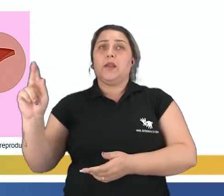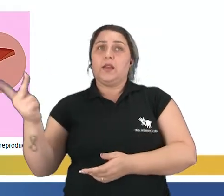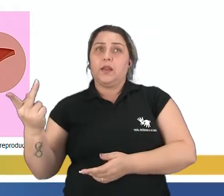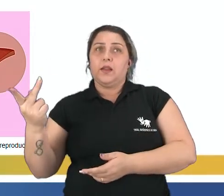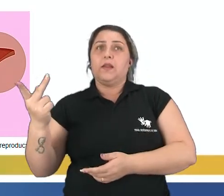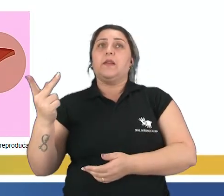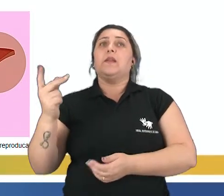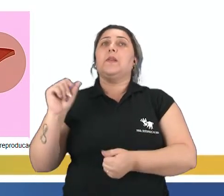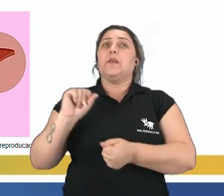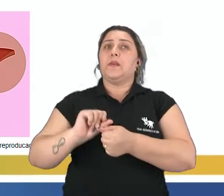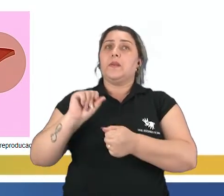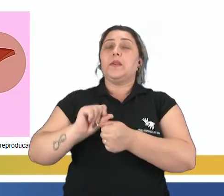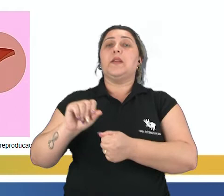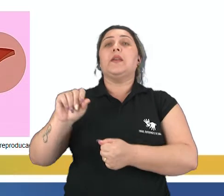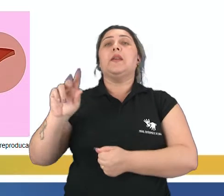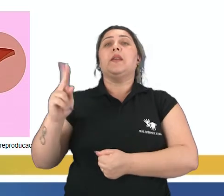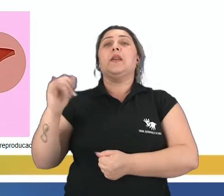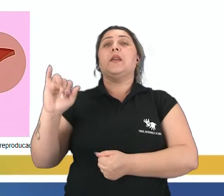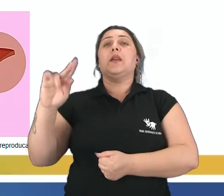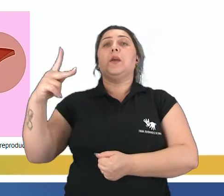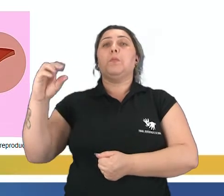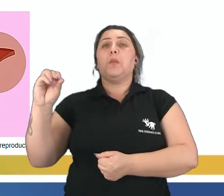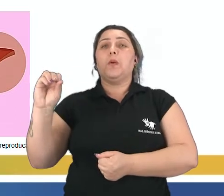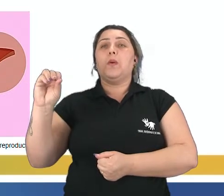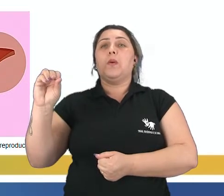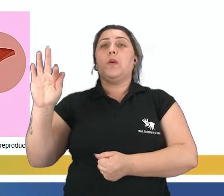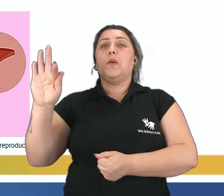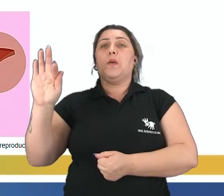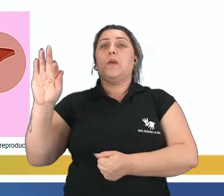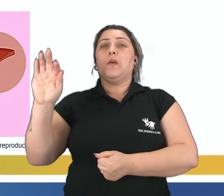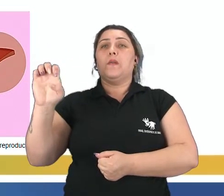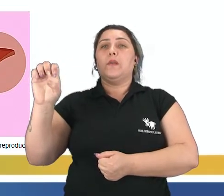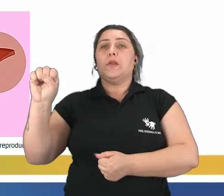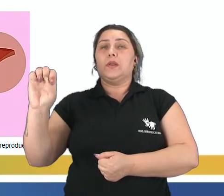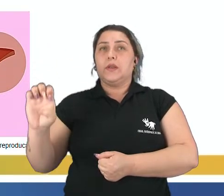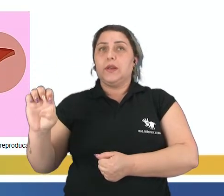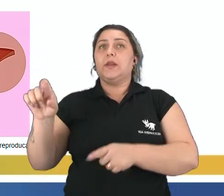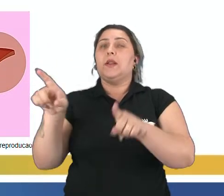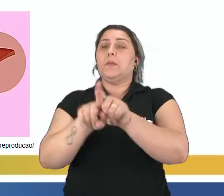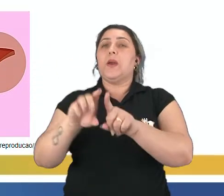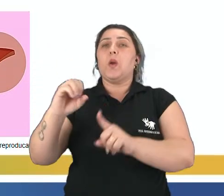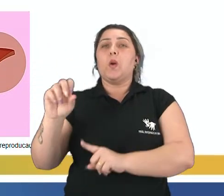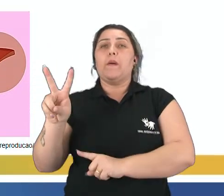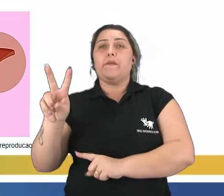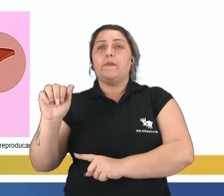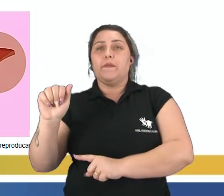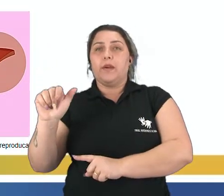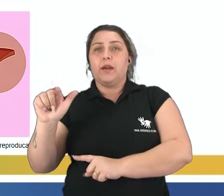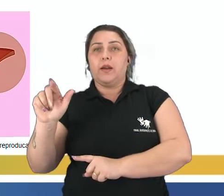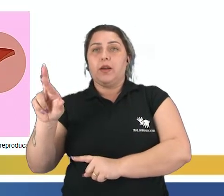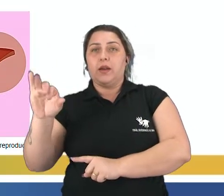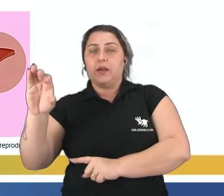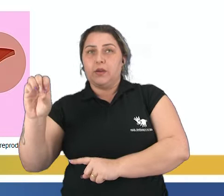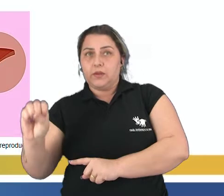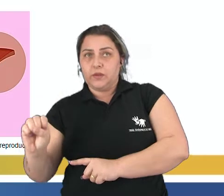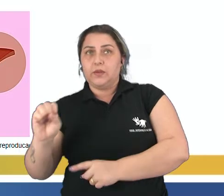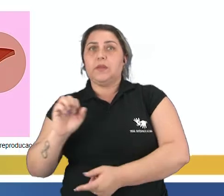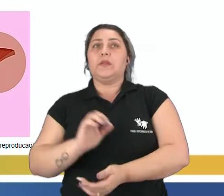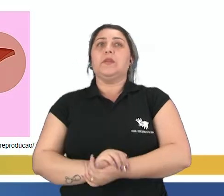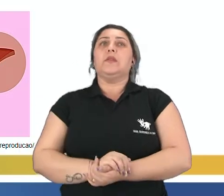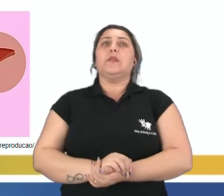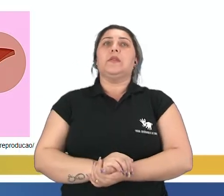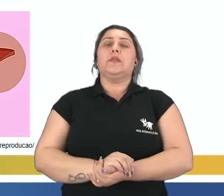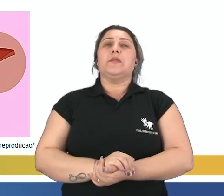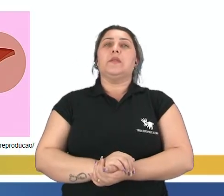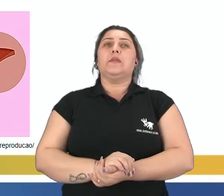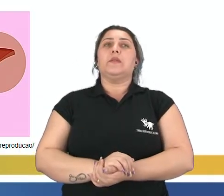hormônios produzidos pela hipófise e hormônios que são produzidos pelos ovários. Os hormônios produzidos pela hipófise, no caso, a